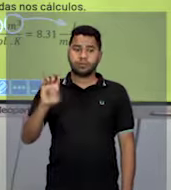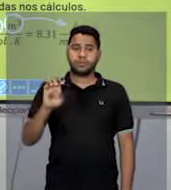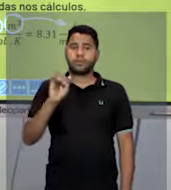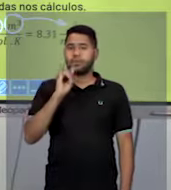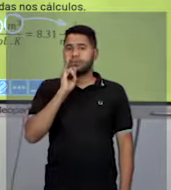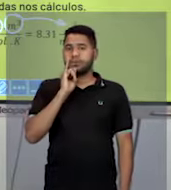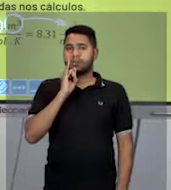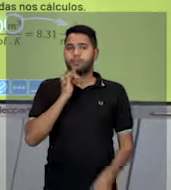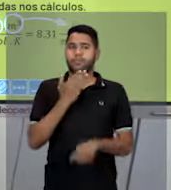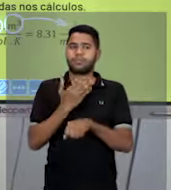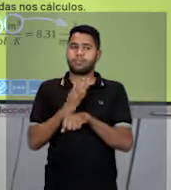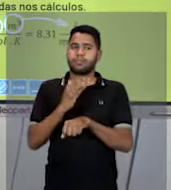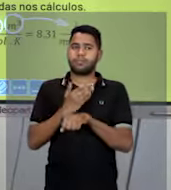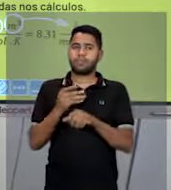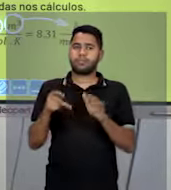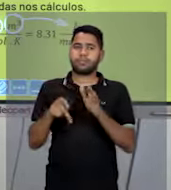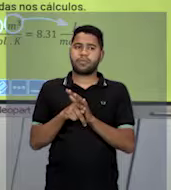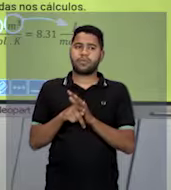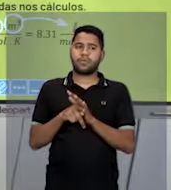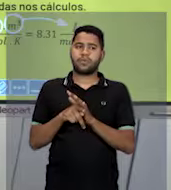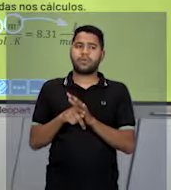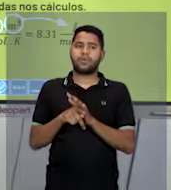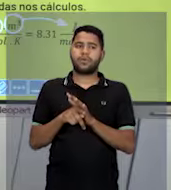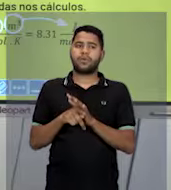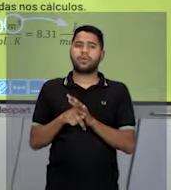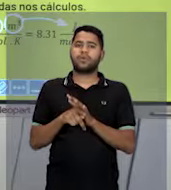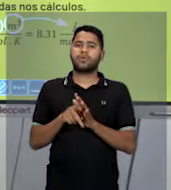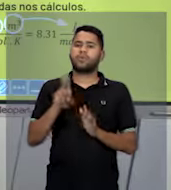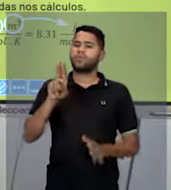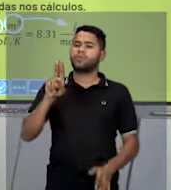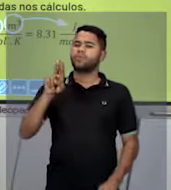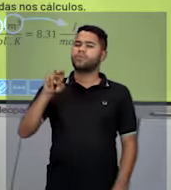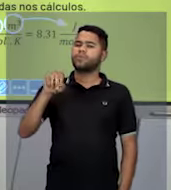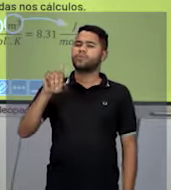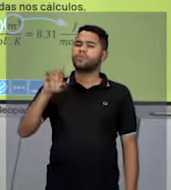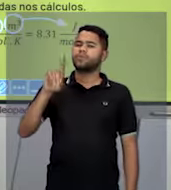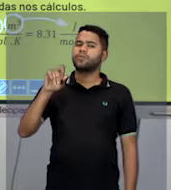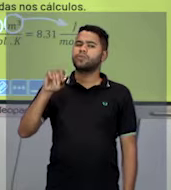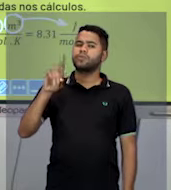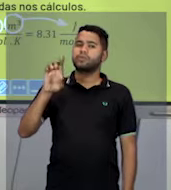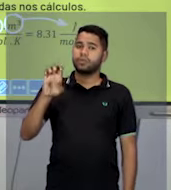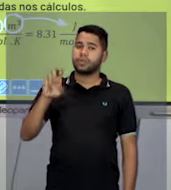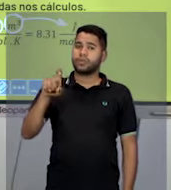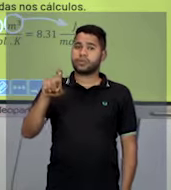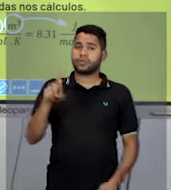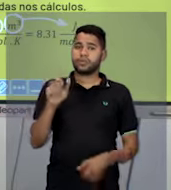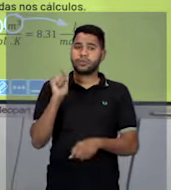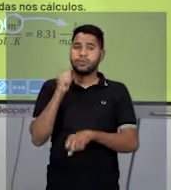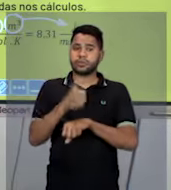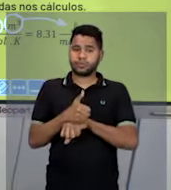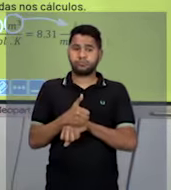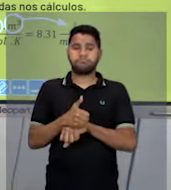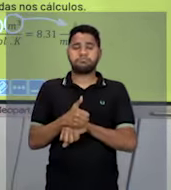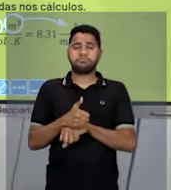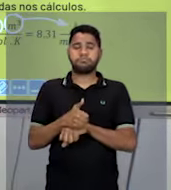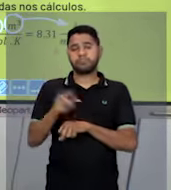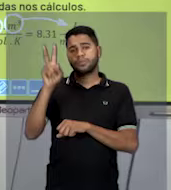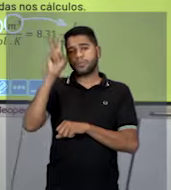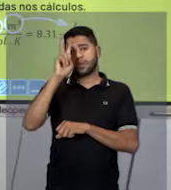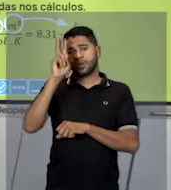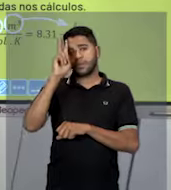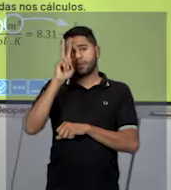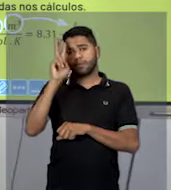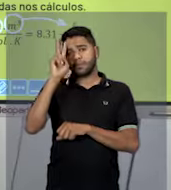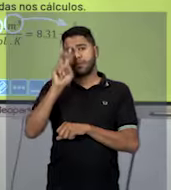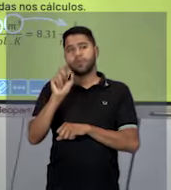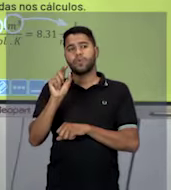lá no exercício uma unidade, deram no exercício uma unidade X e você tem que substituir, você tem que se lembrar de